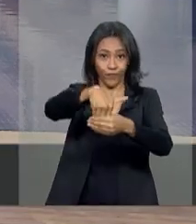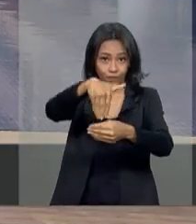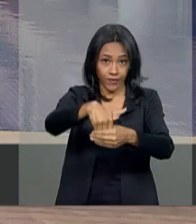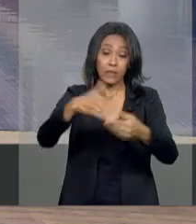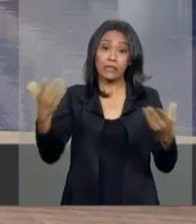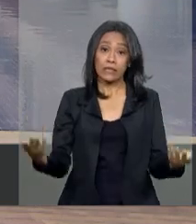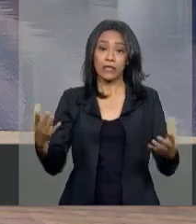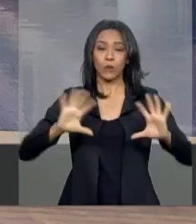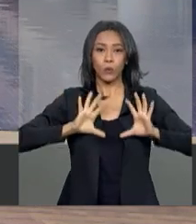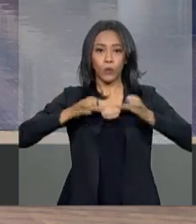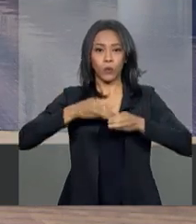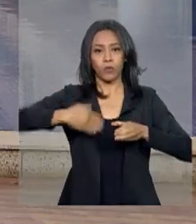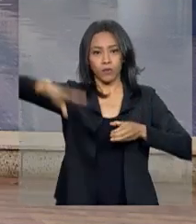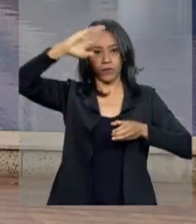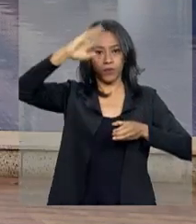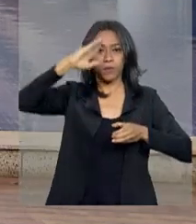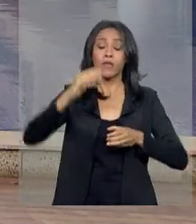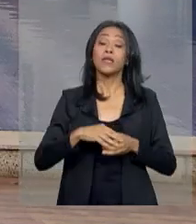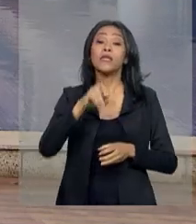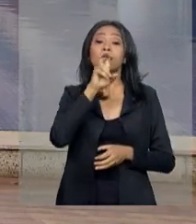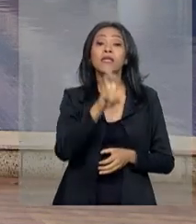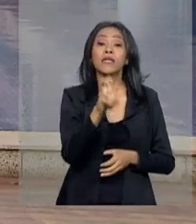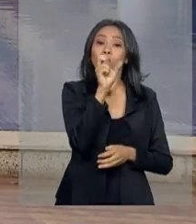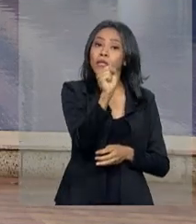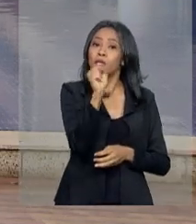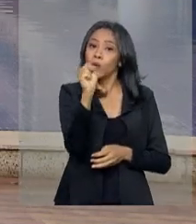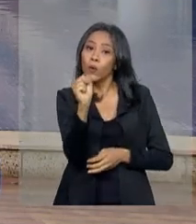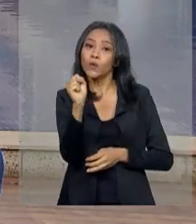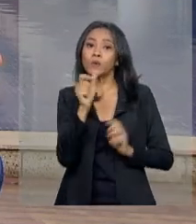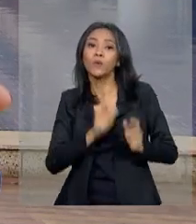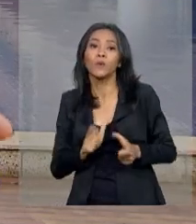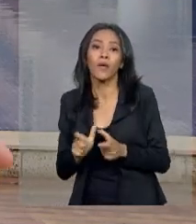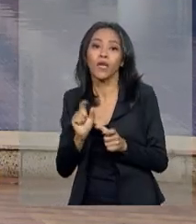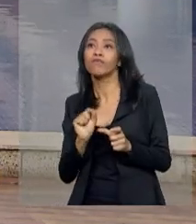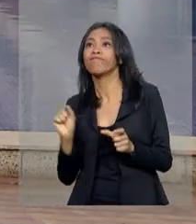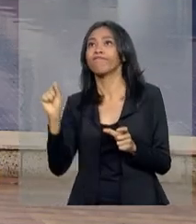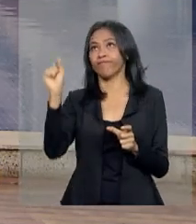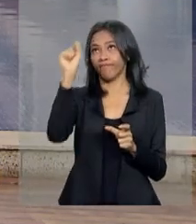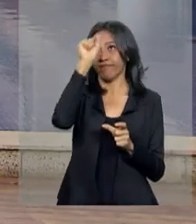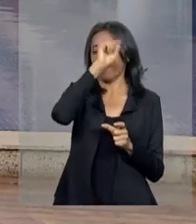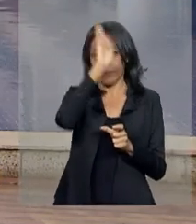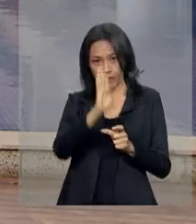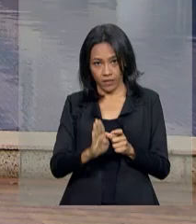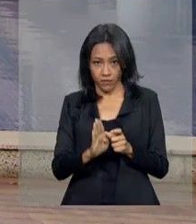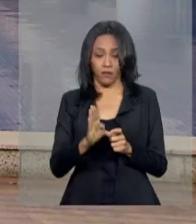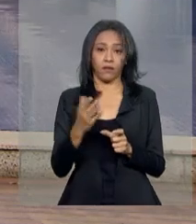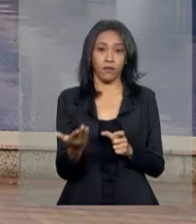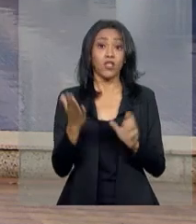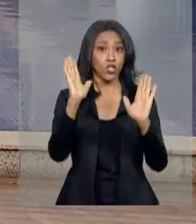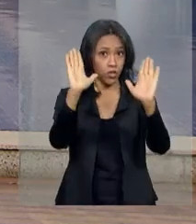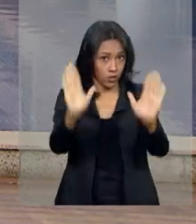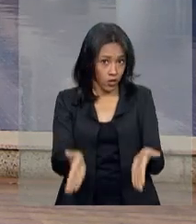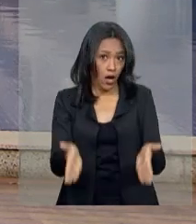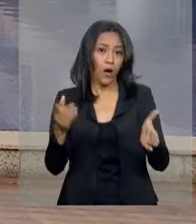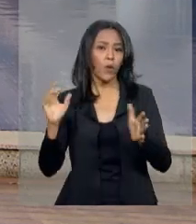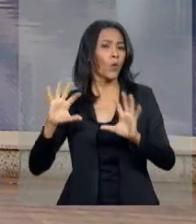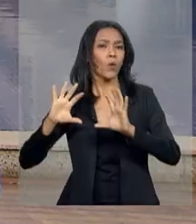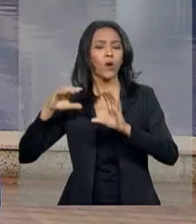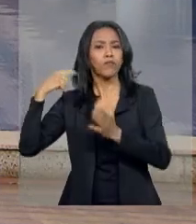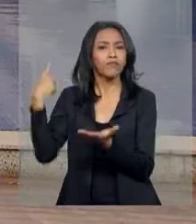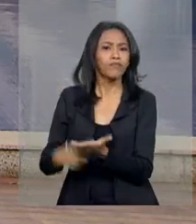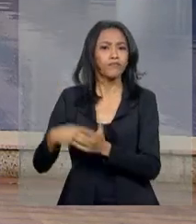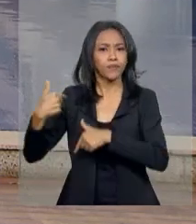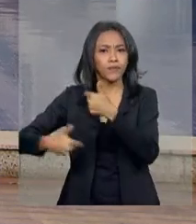devem atuar em 588 localidades espalhadas por todo o país. Estão confirmadas ações militares